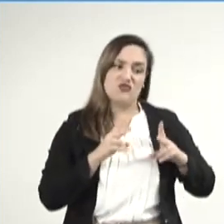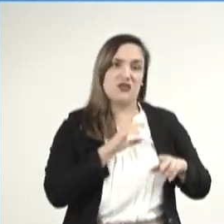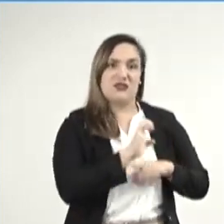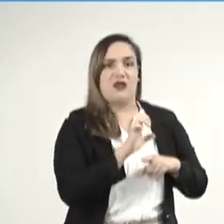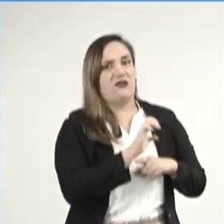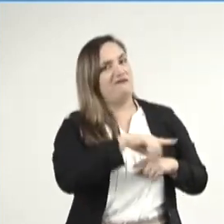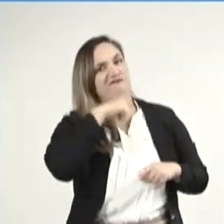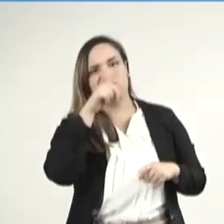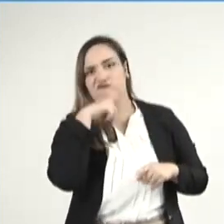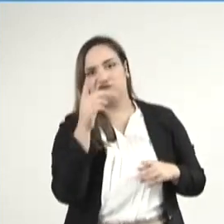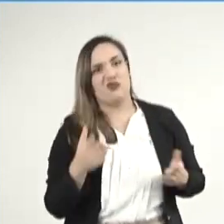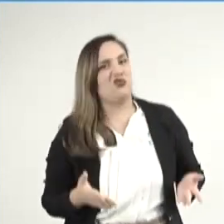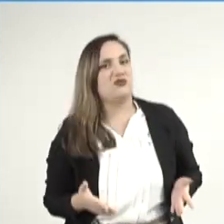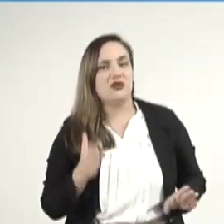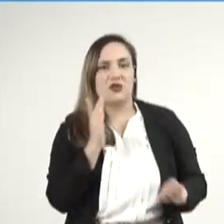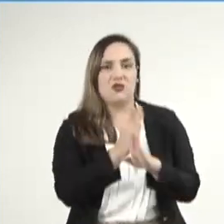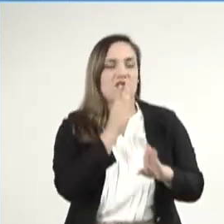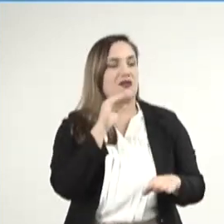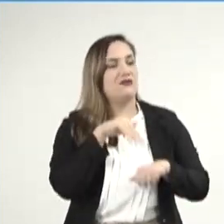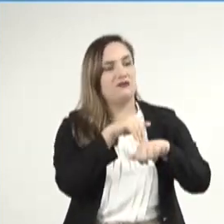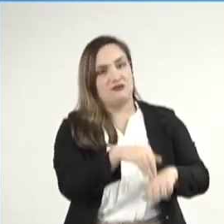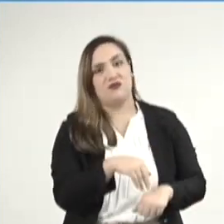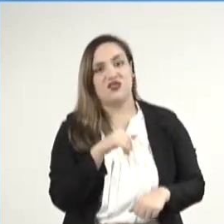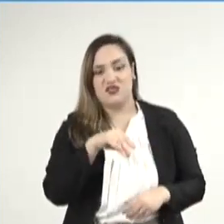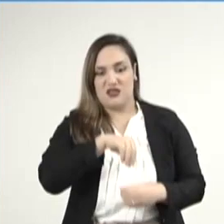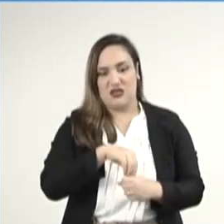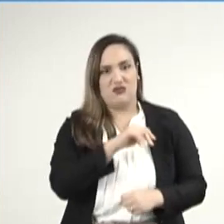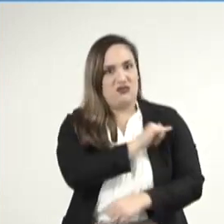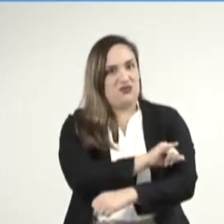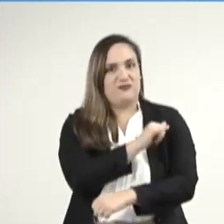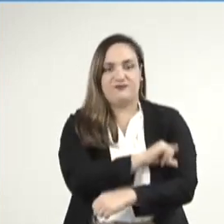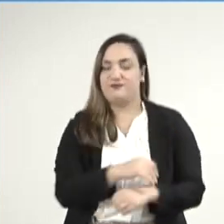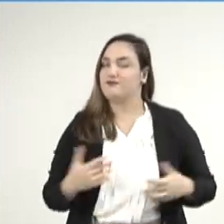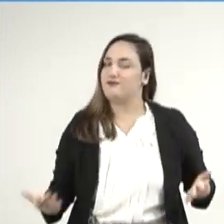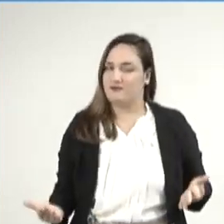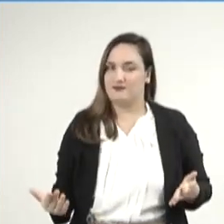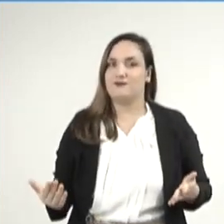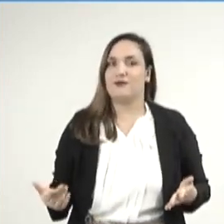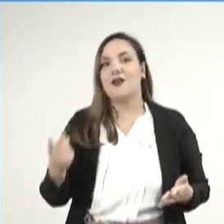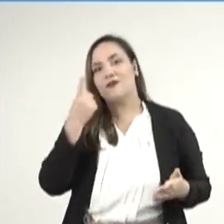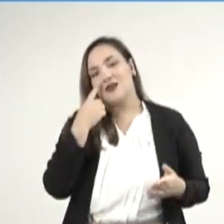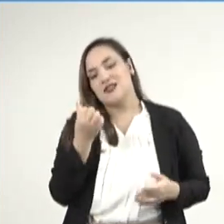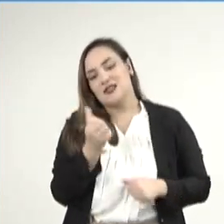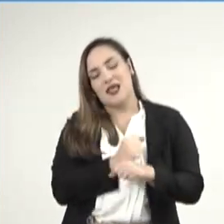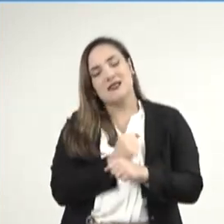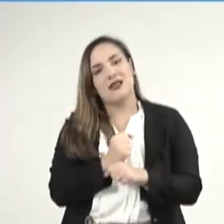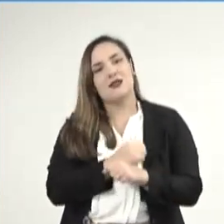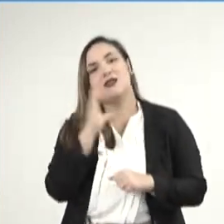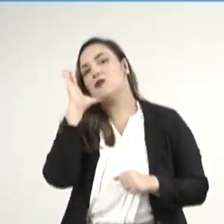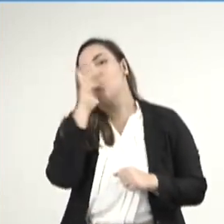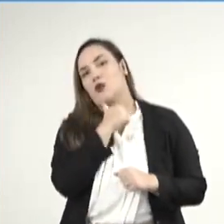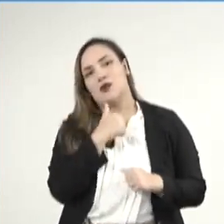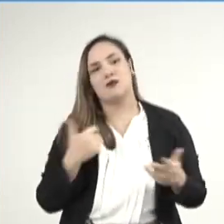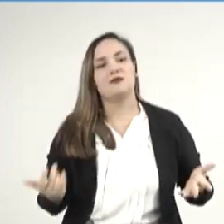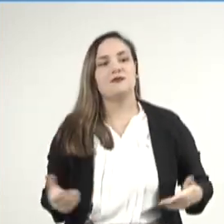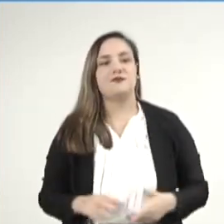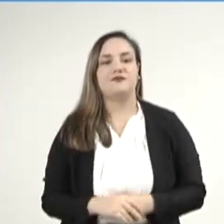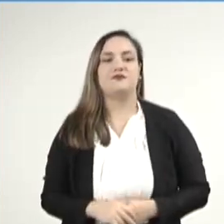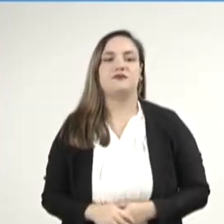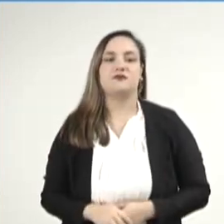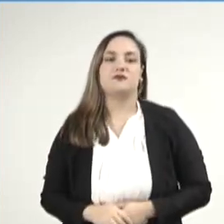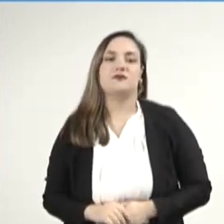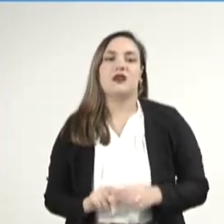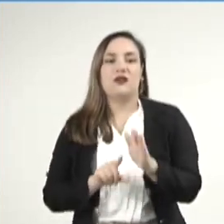conclusão. Porque se tivesse ficado ali no Rio de Janeiro, vejam só, 6 anos